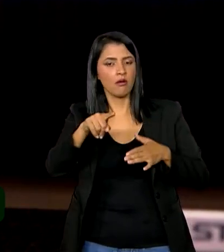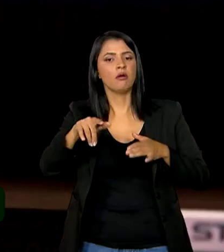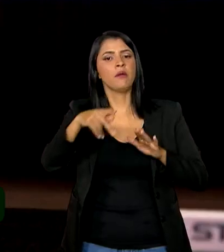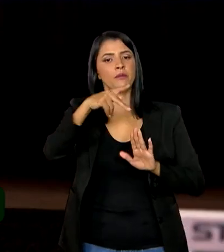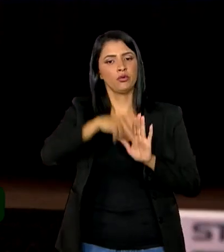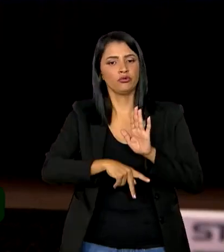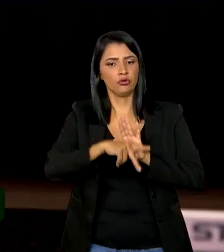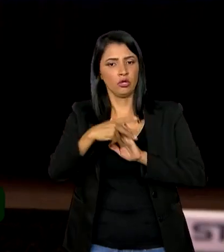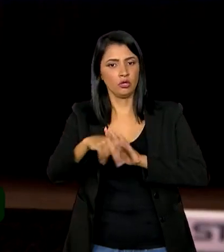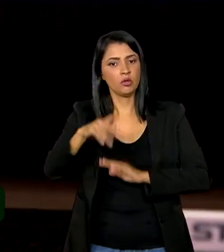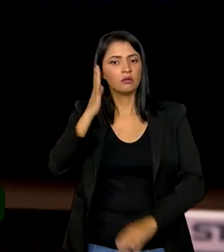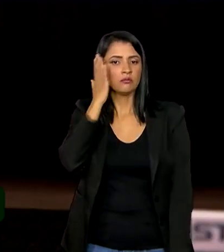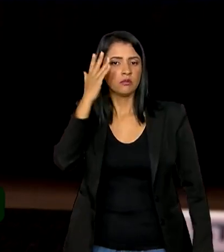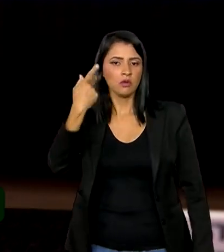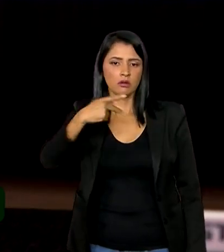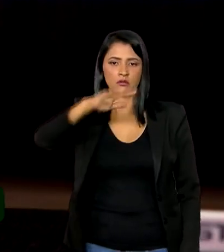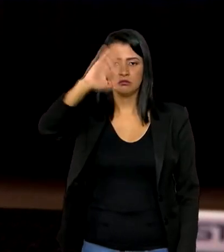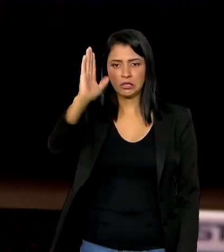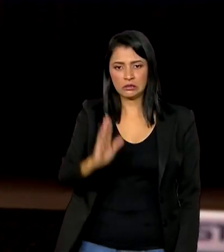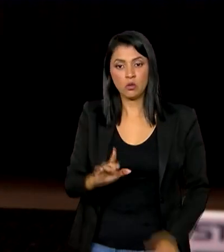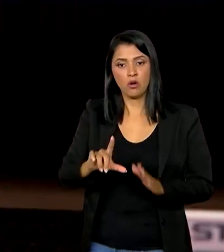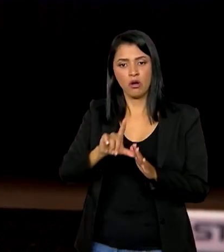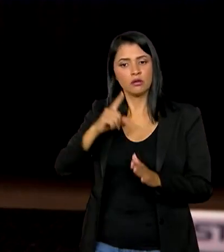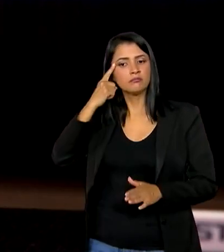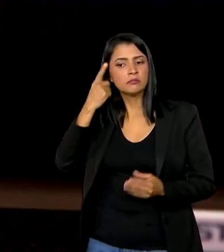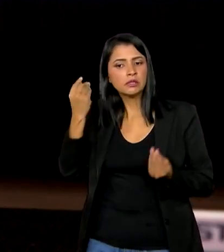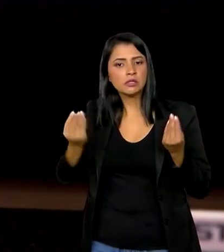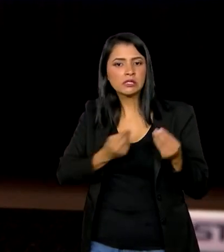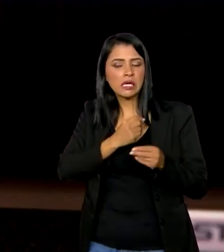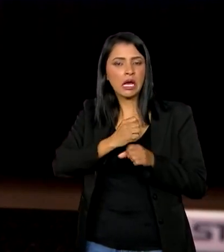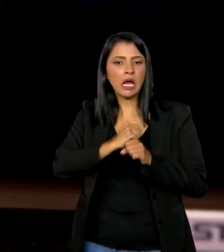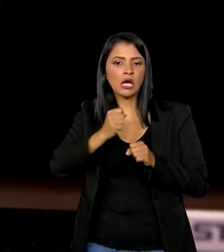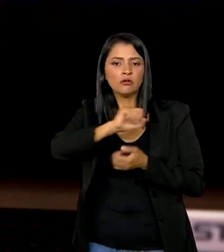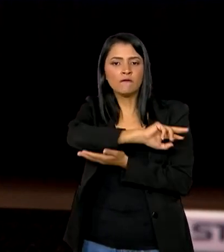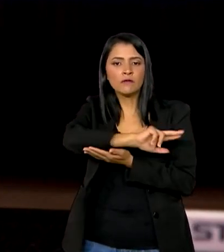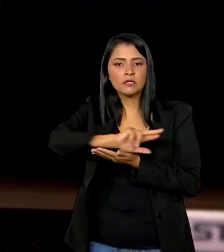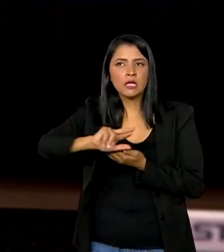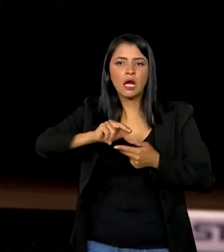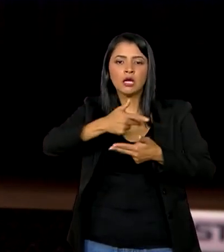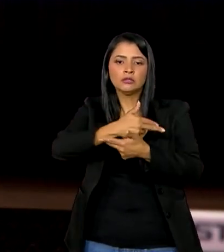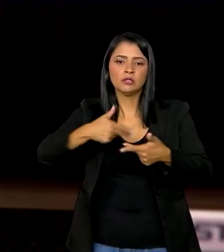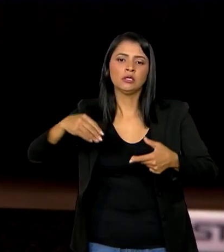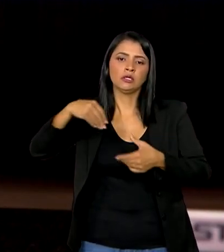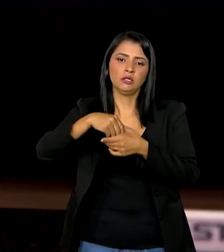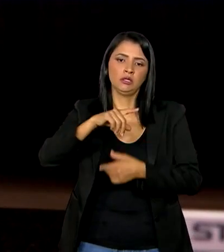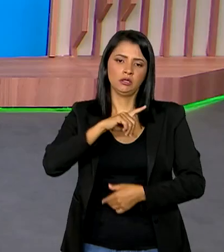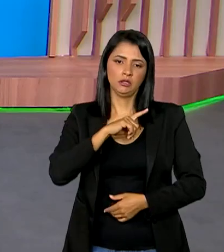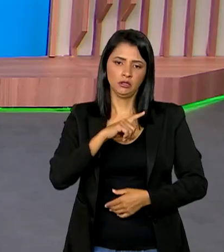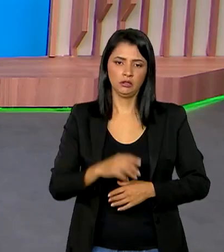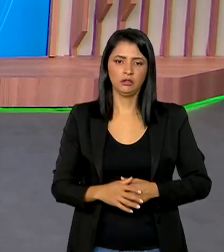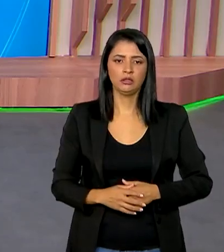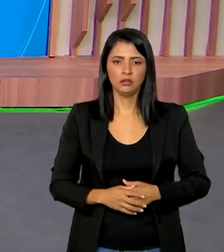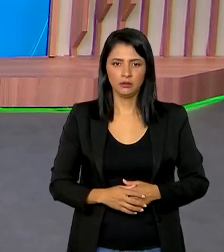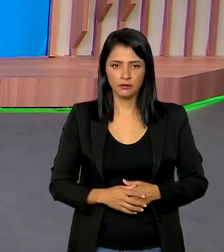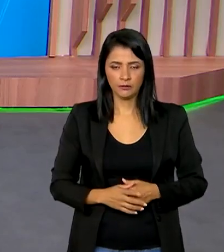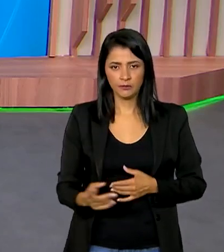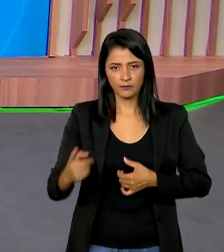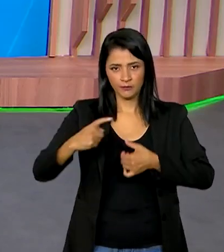água parada. Então, um conjunto de ações que precisam ser feitos. Além disso, o uso de tecnologias